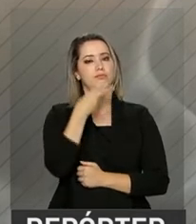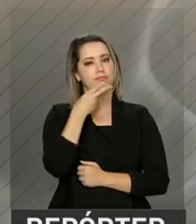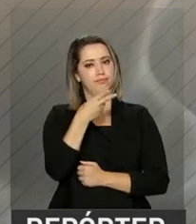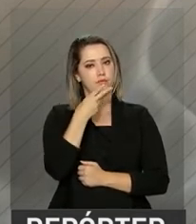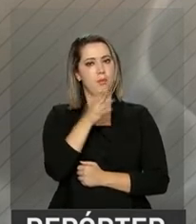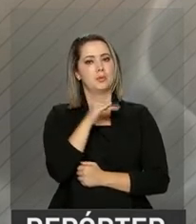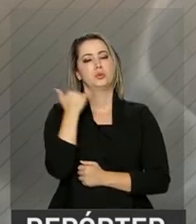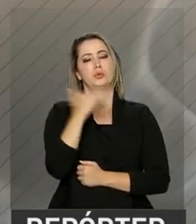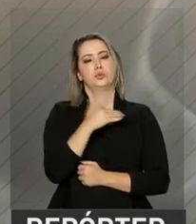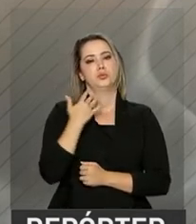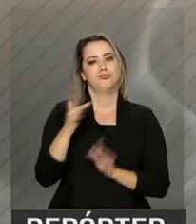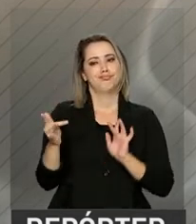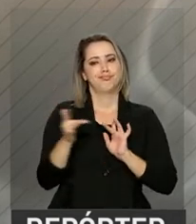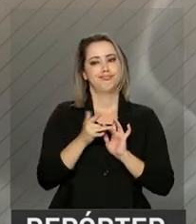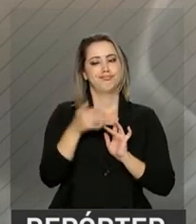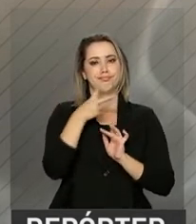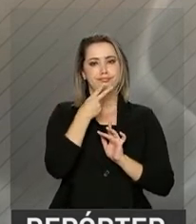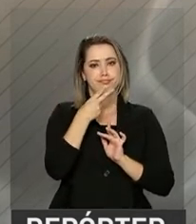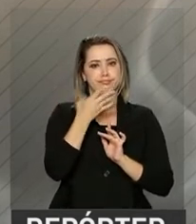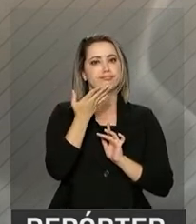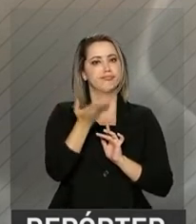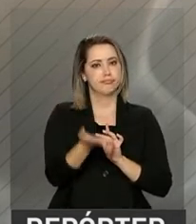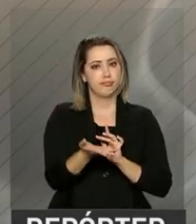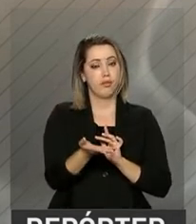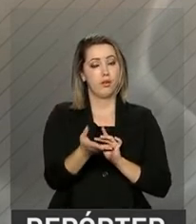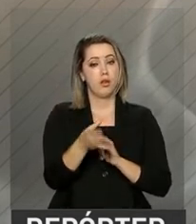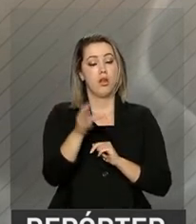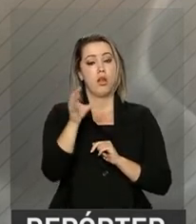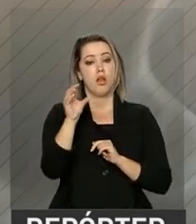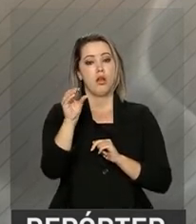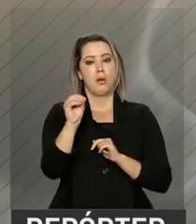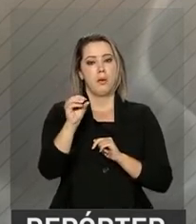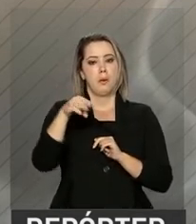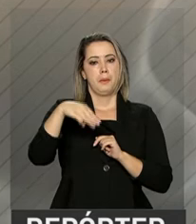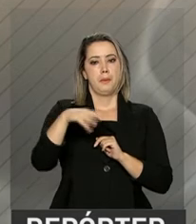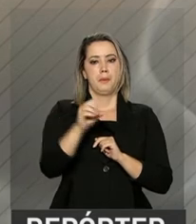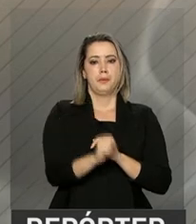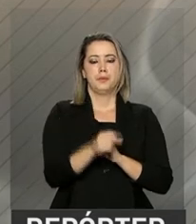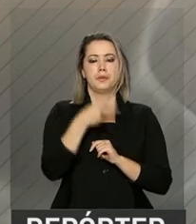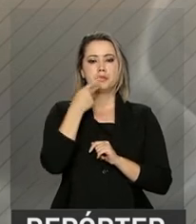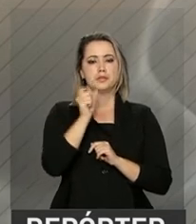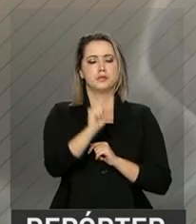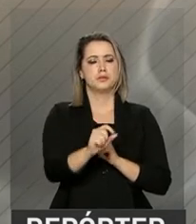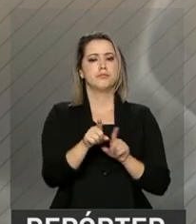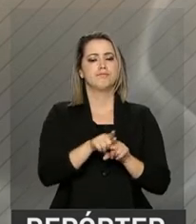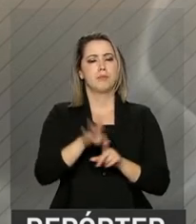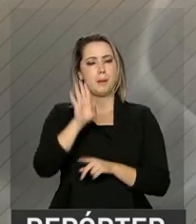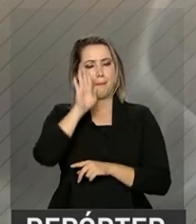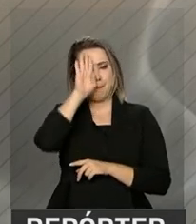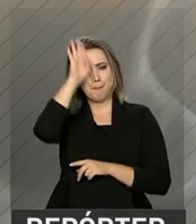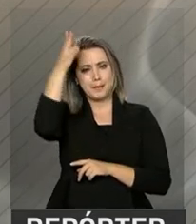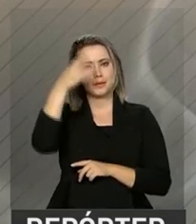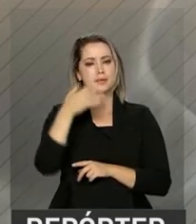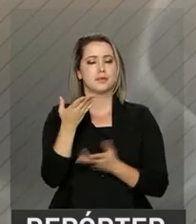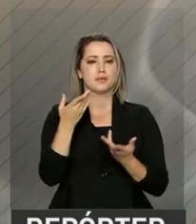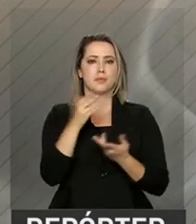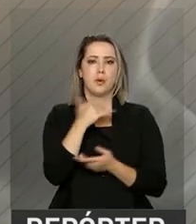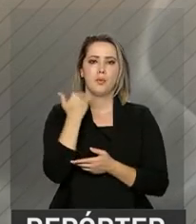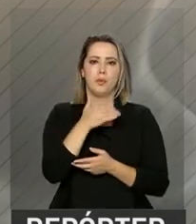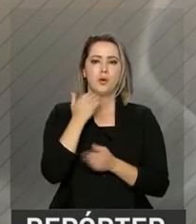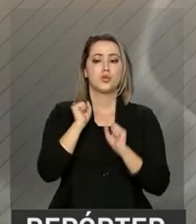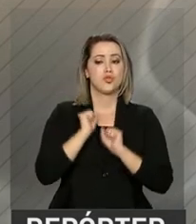por ano segundo a organização mundial da saúde o tabagismo é a principal causa de morte evitável sendo